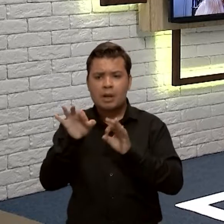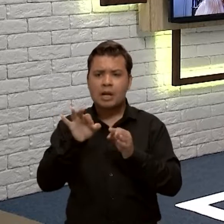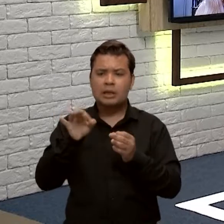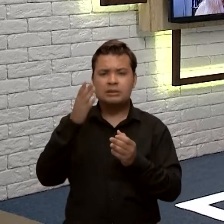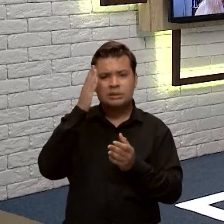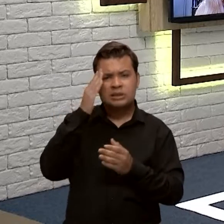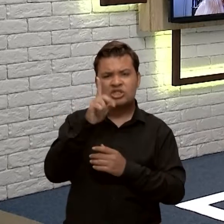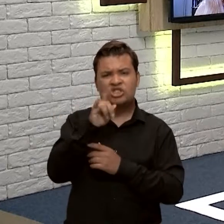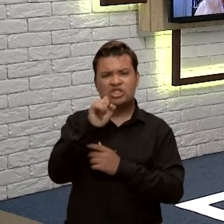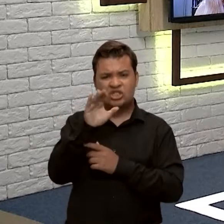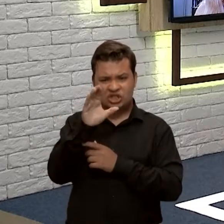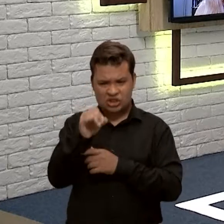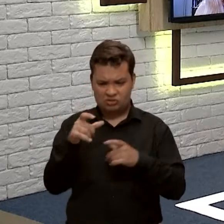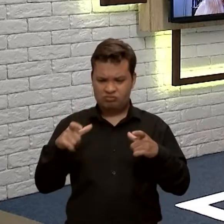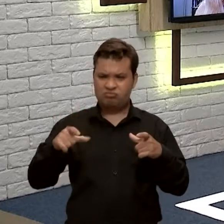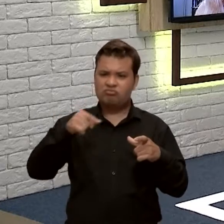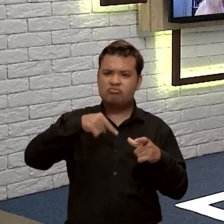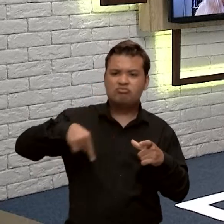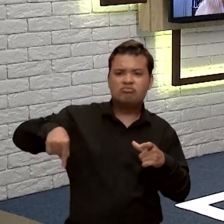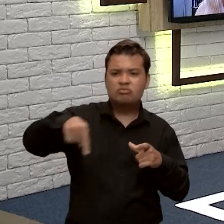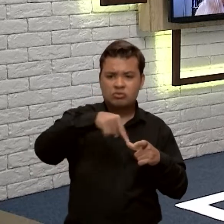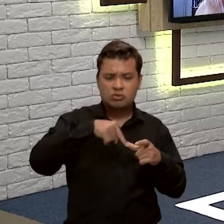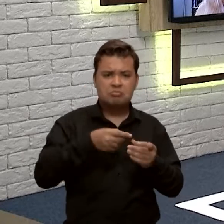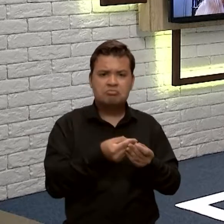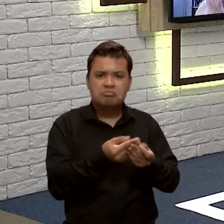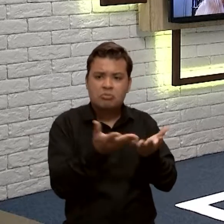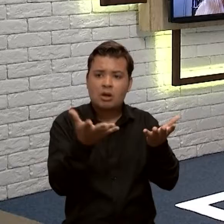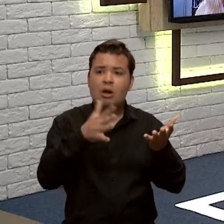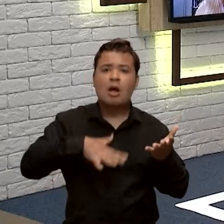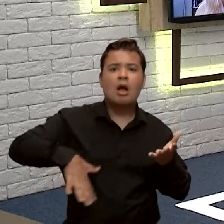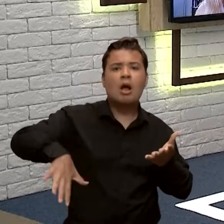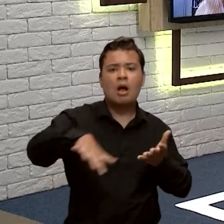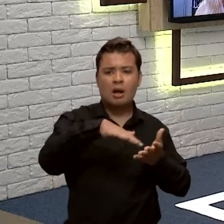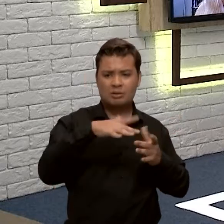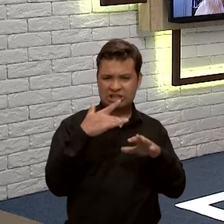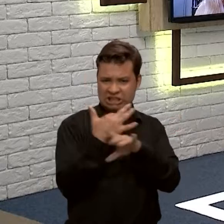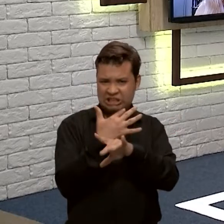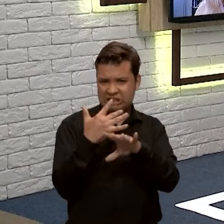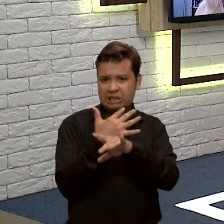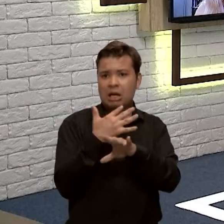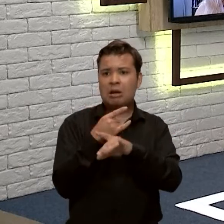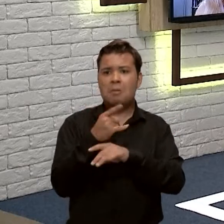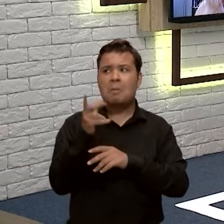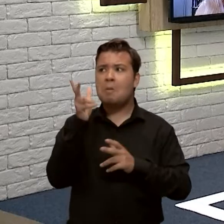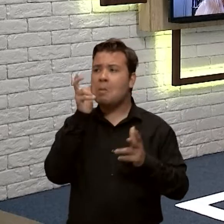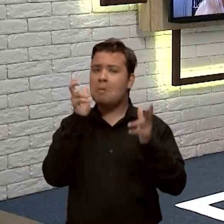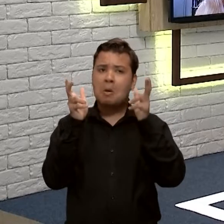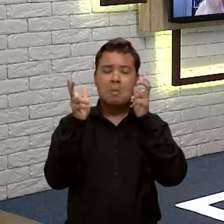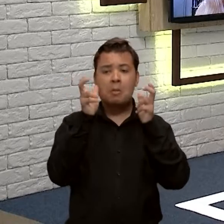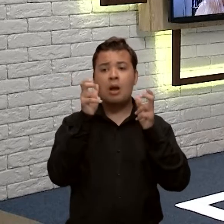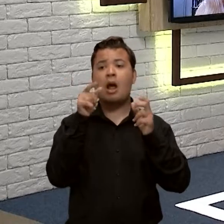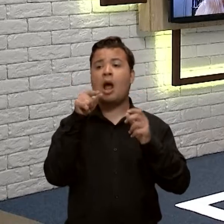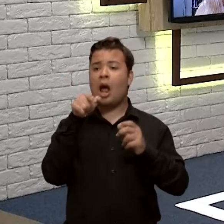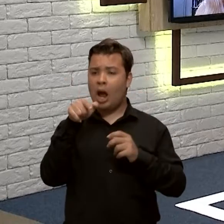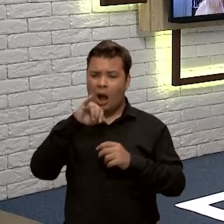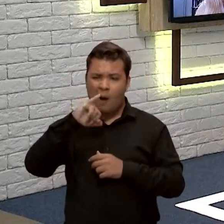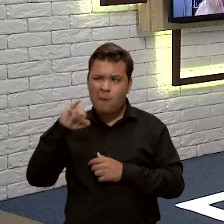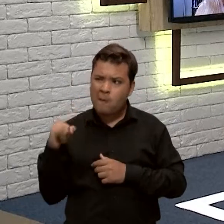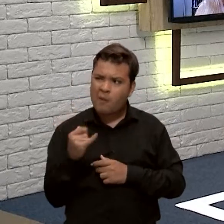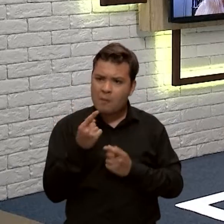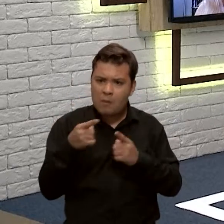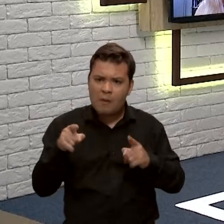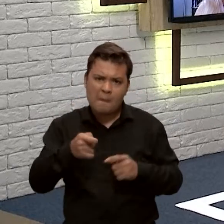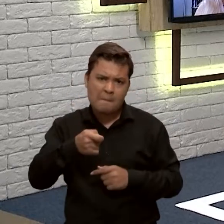convívio urbano industrial, e isso foi muito usado como forma de